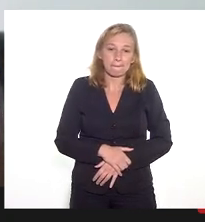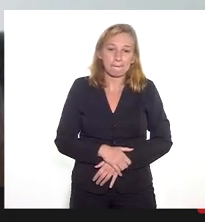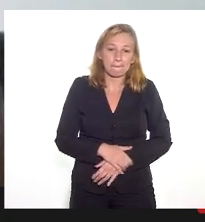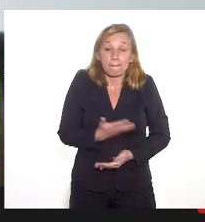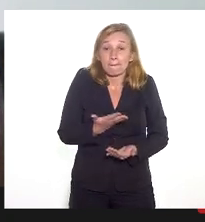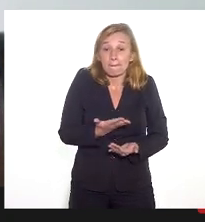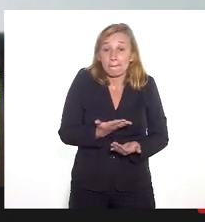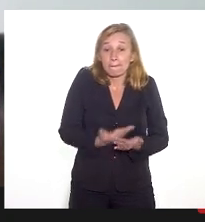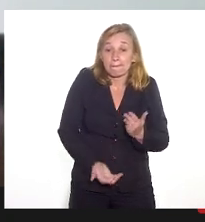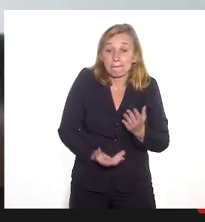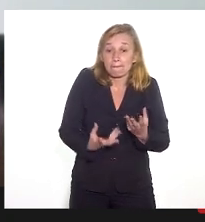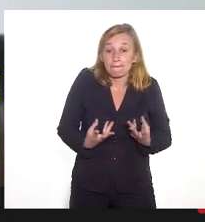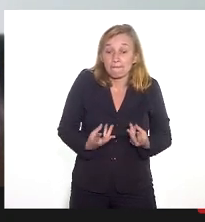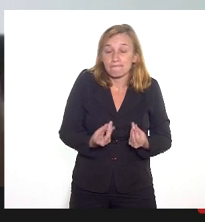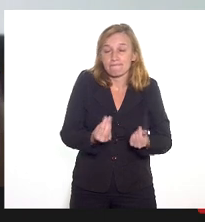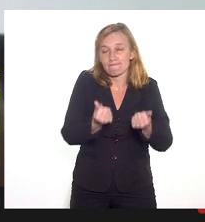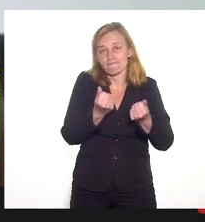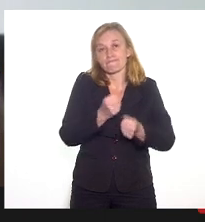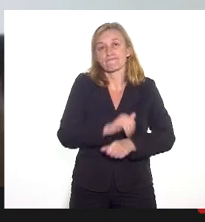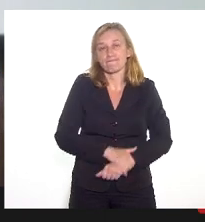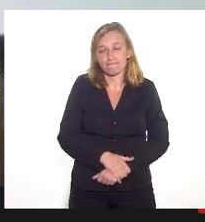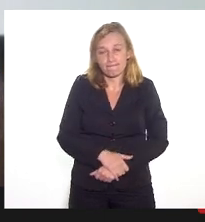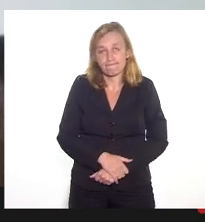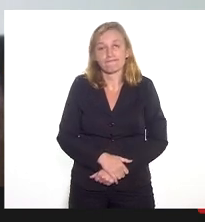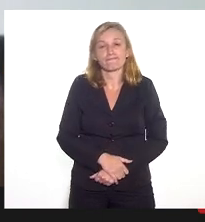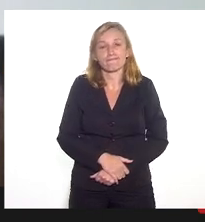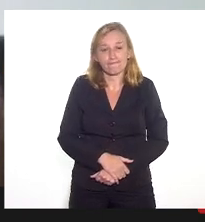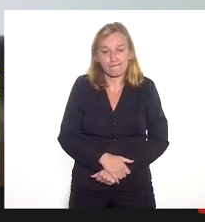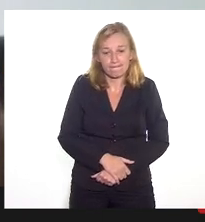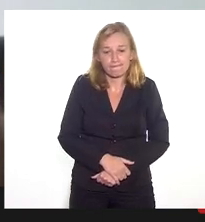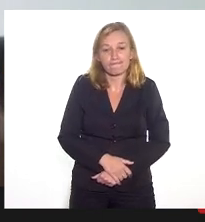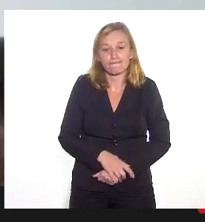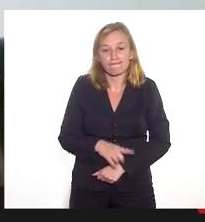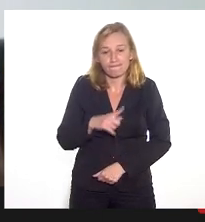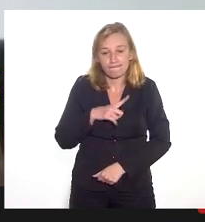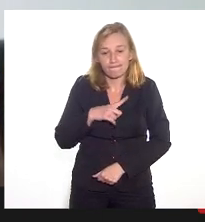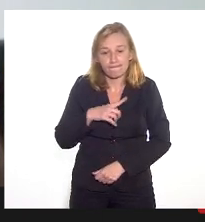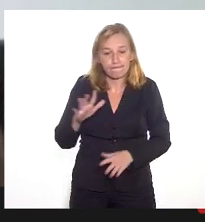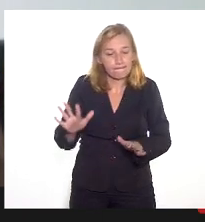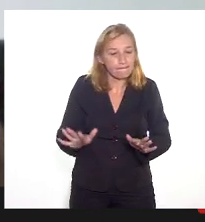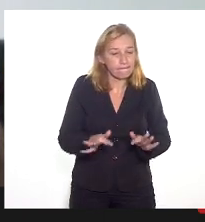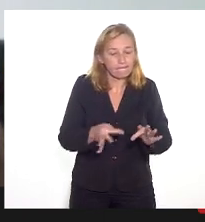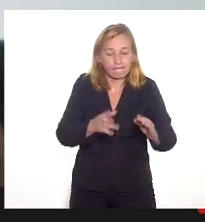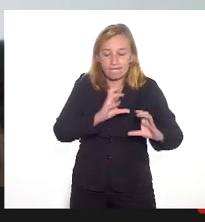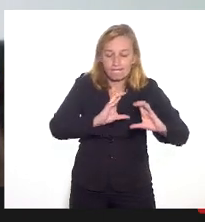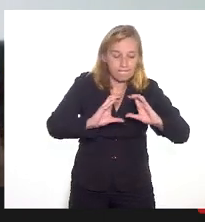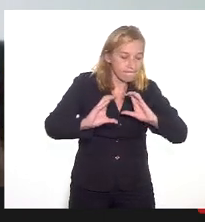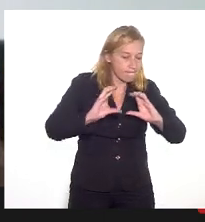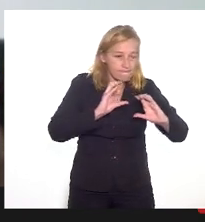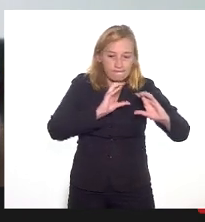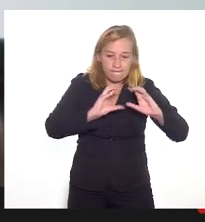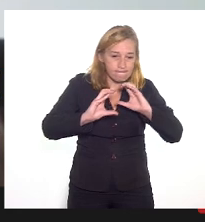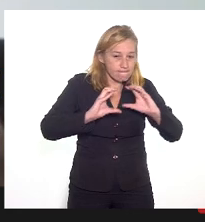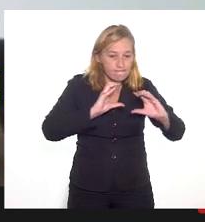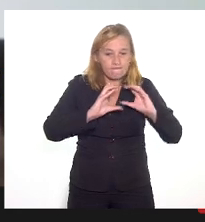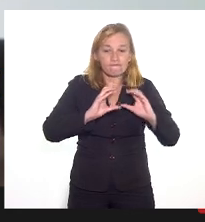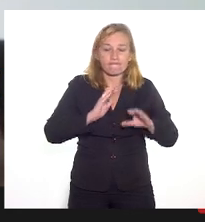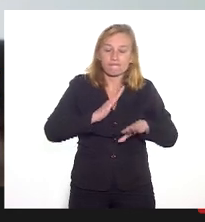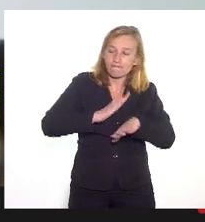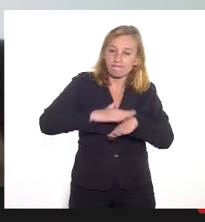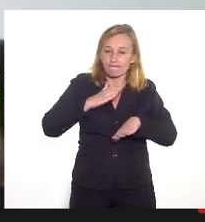perdemos a ingenuidade, né? Havia uma grande ingenuidade em relação às comunicações e cada